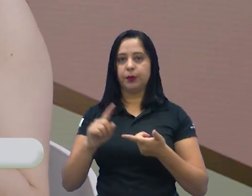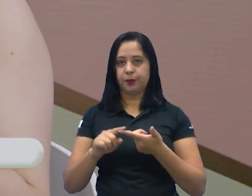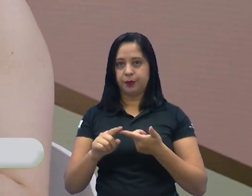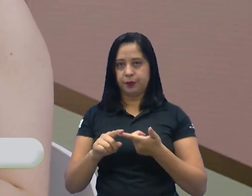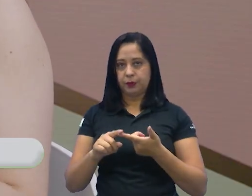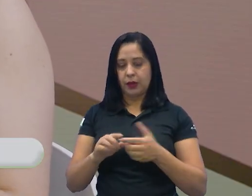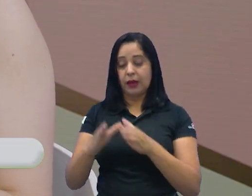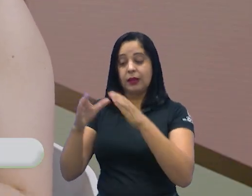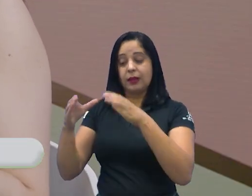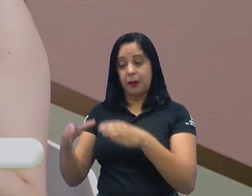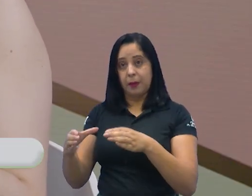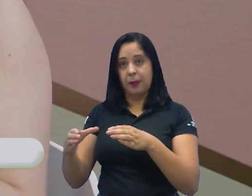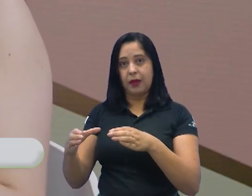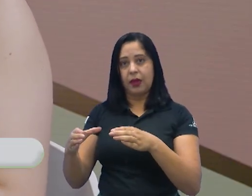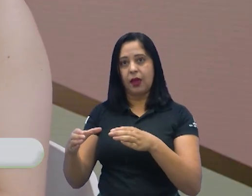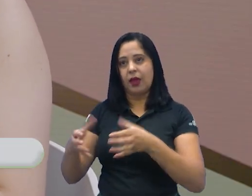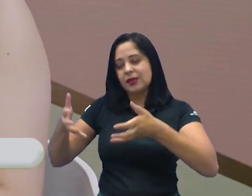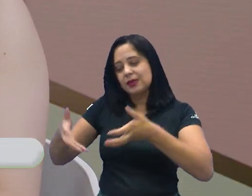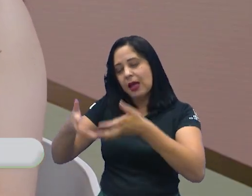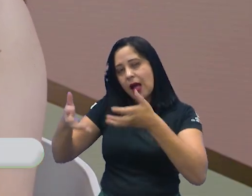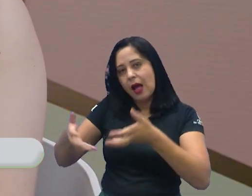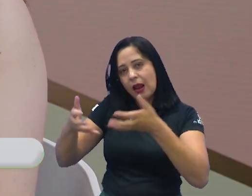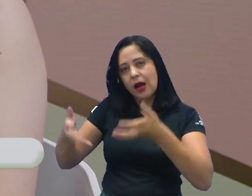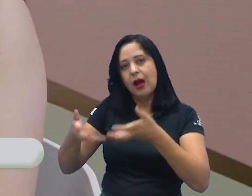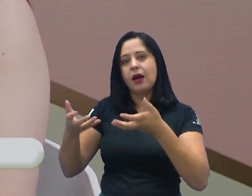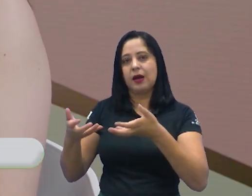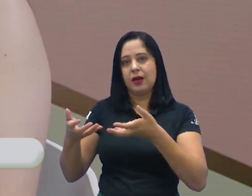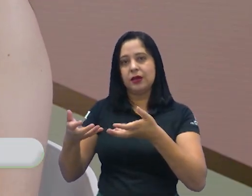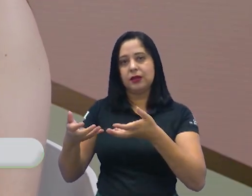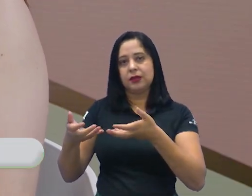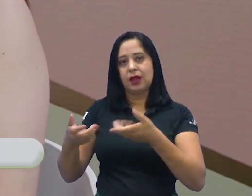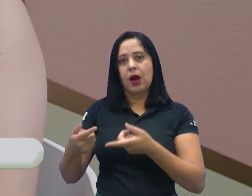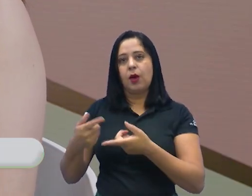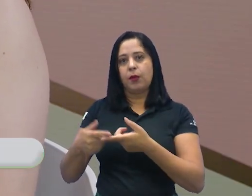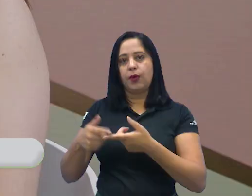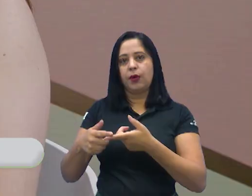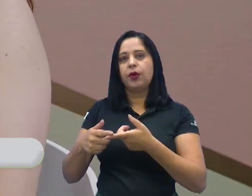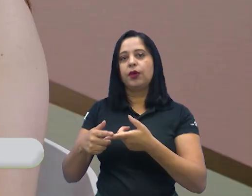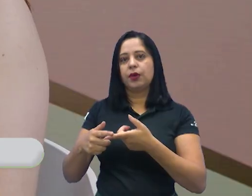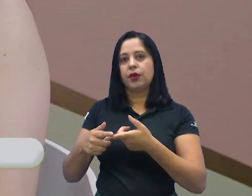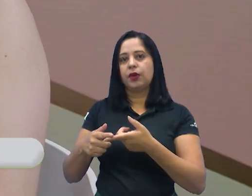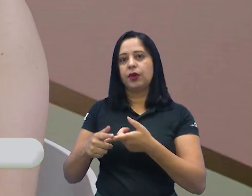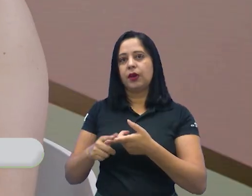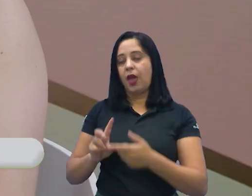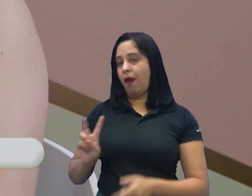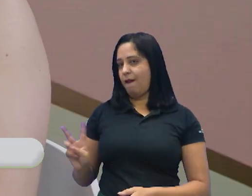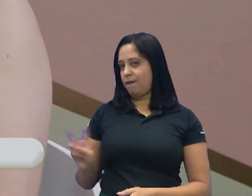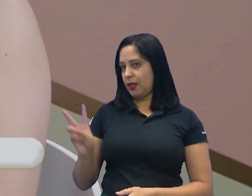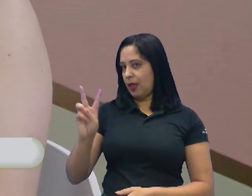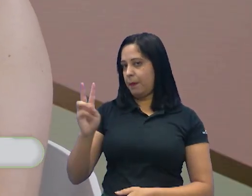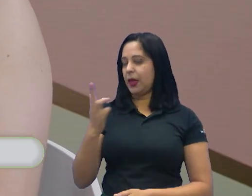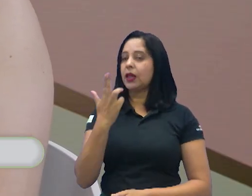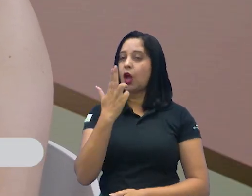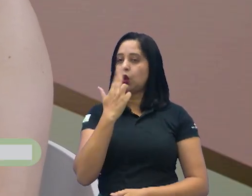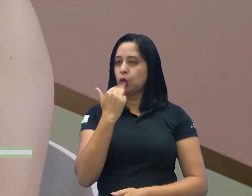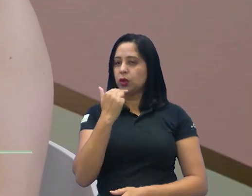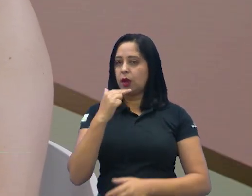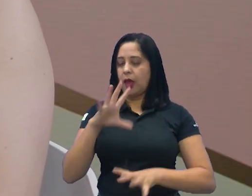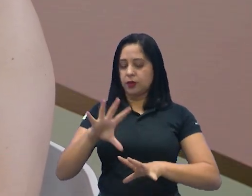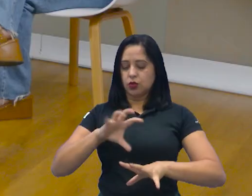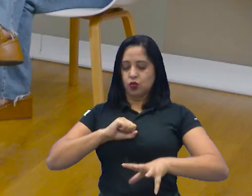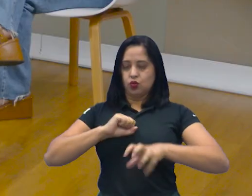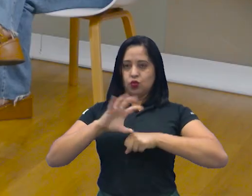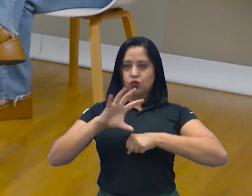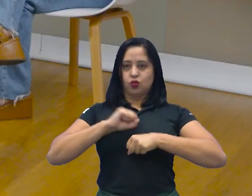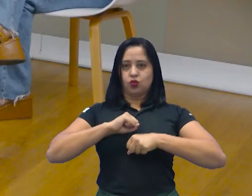a parte de legumes, saladas, porque é a partir daí que a gente vai ter mais acesso aos micronutrientes, então as vitaminas e minerais.